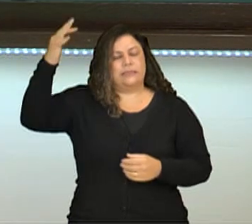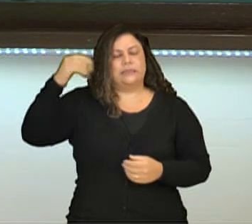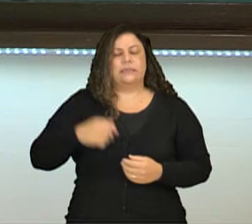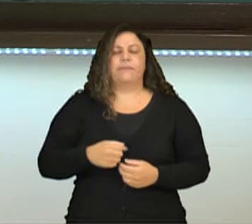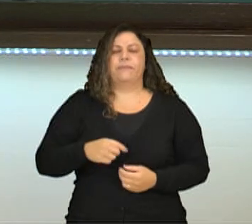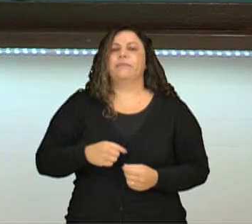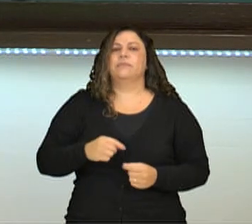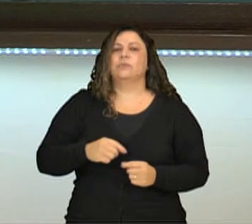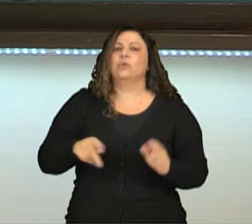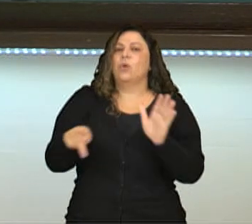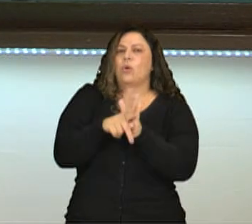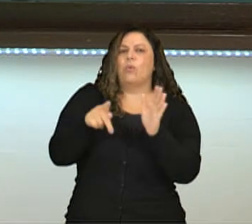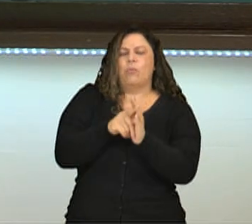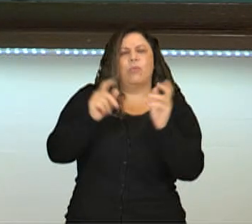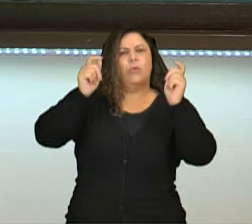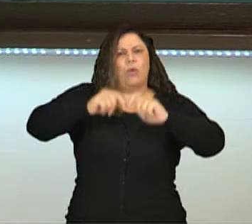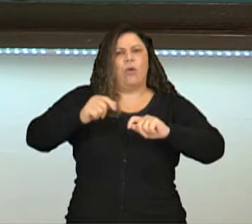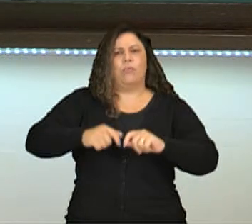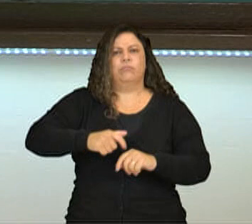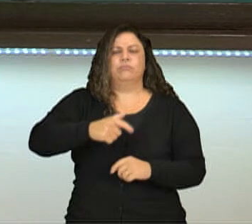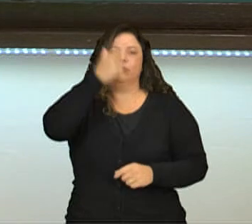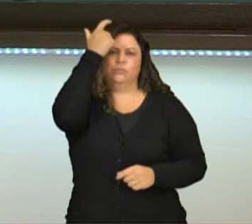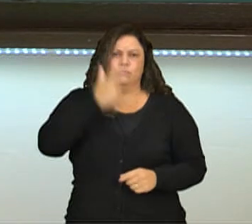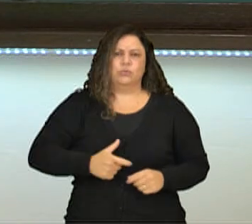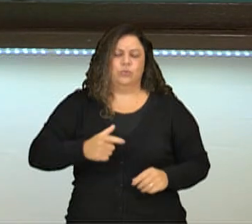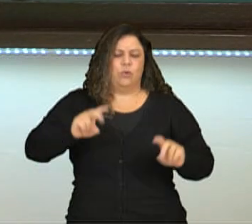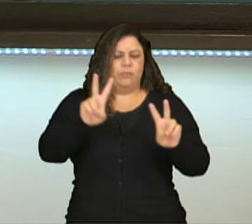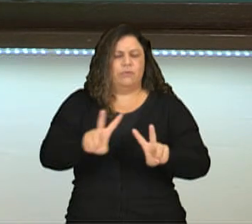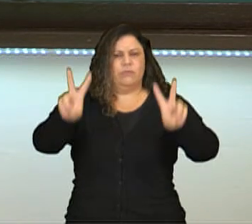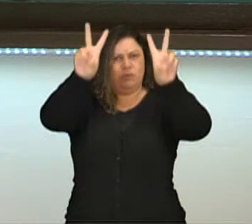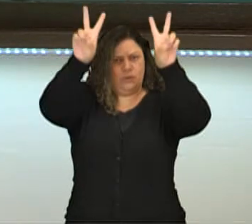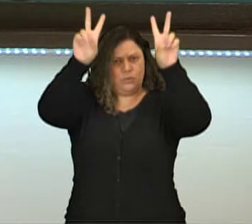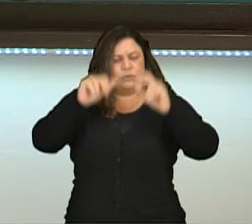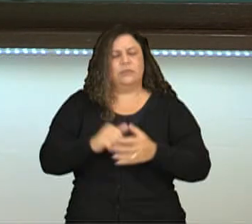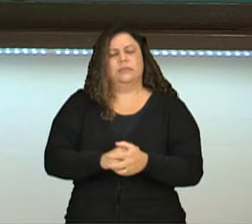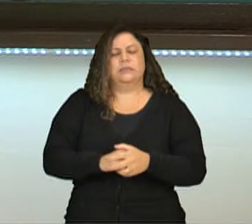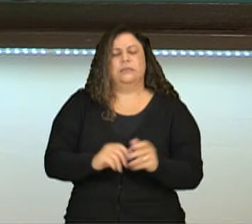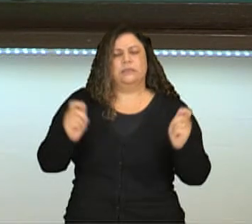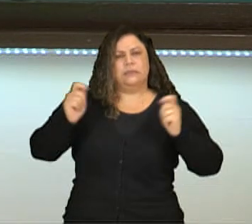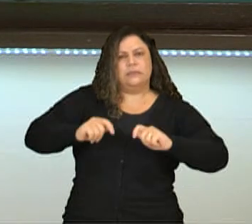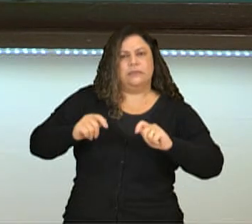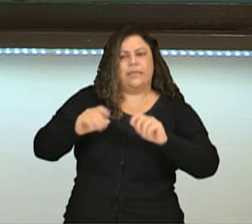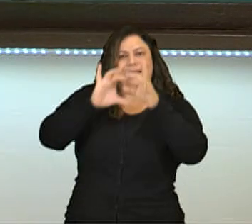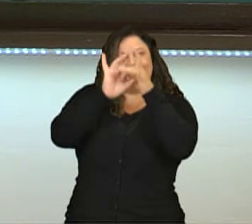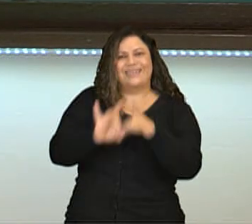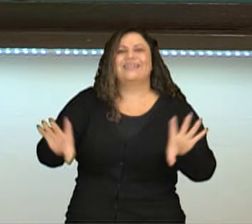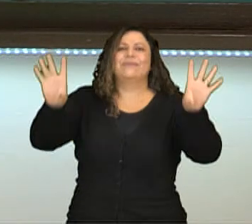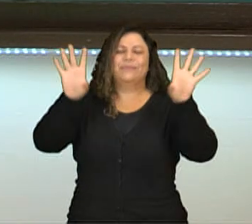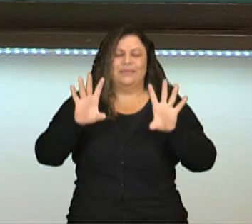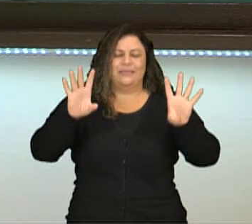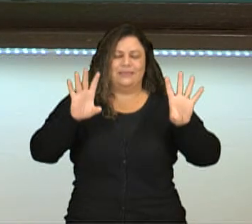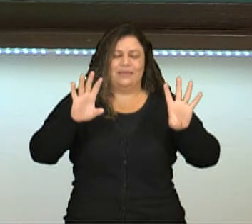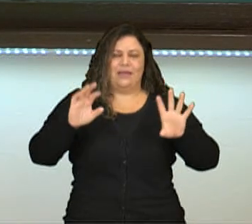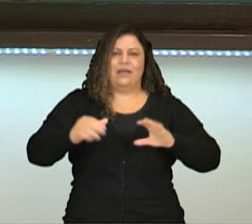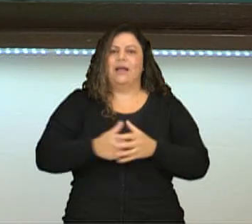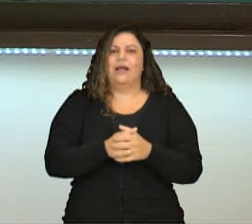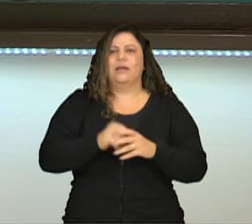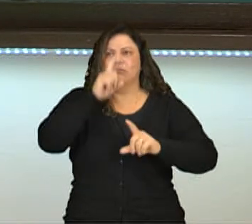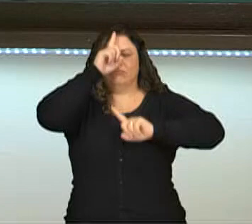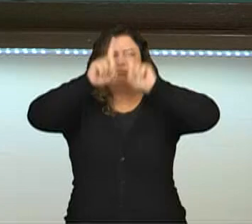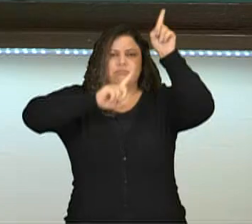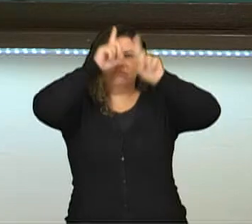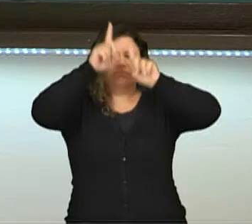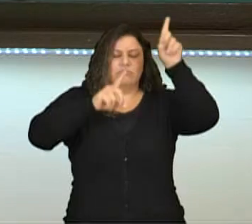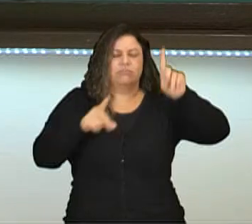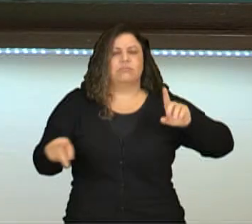homem vai passar a ser valorizado. O agir, a liberdade de agir e de criar vai